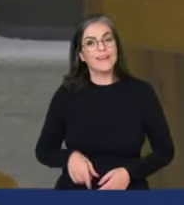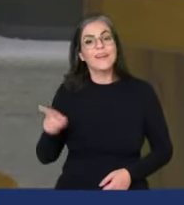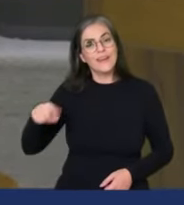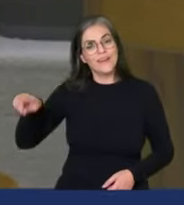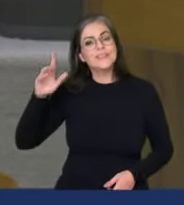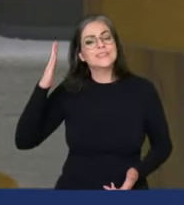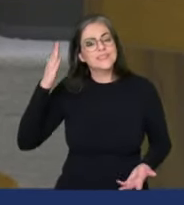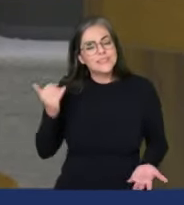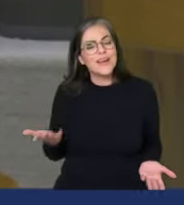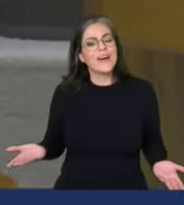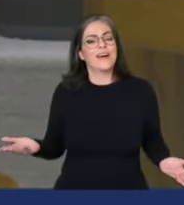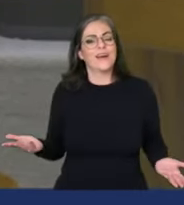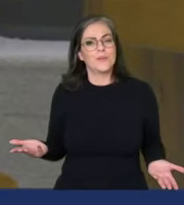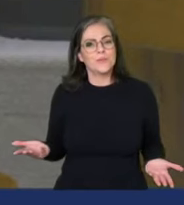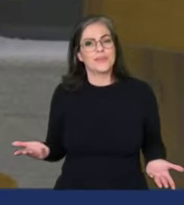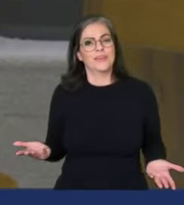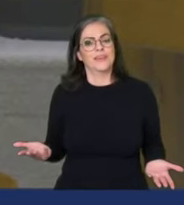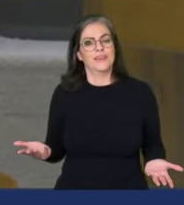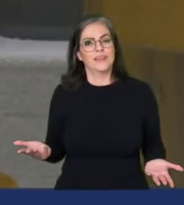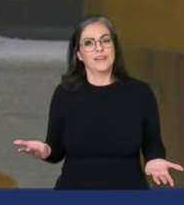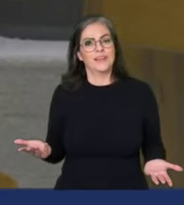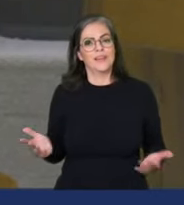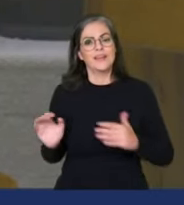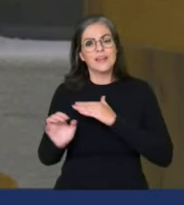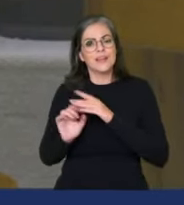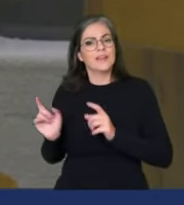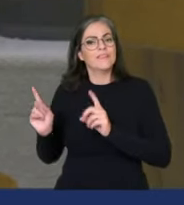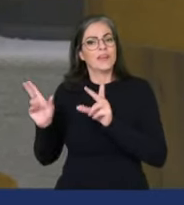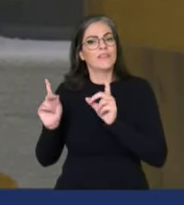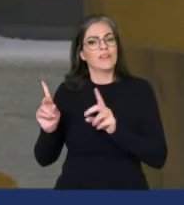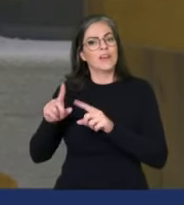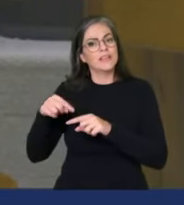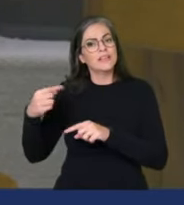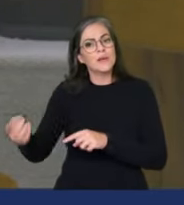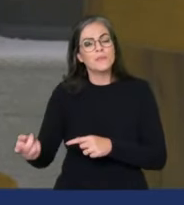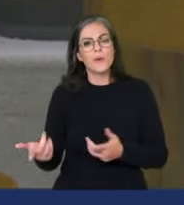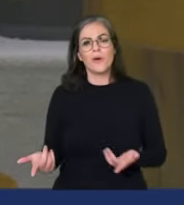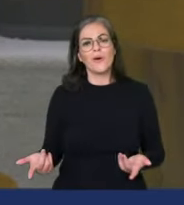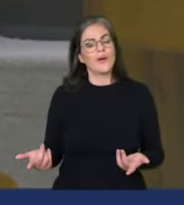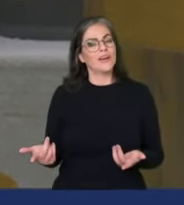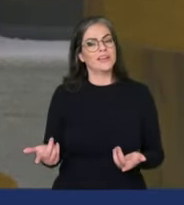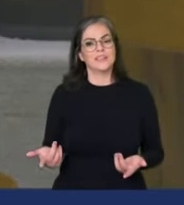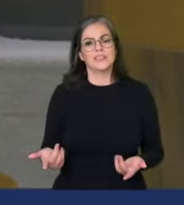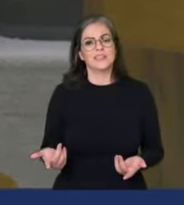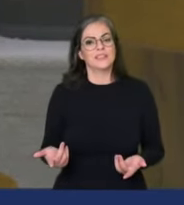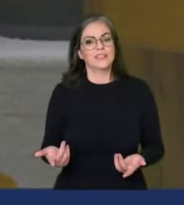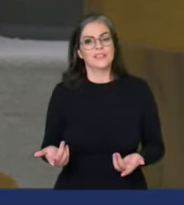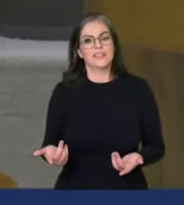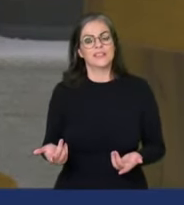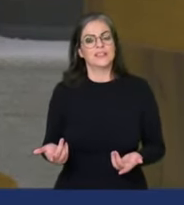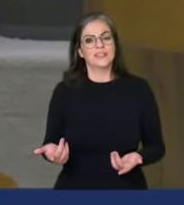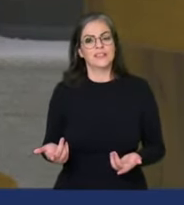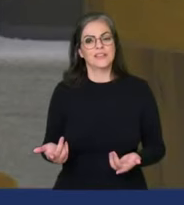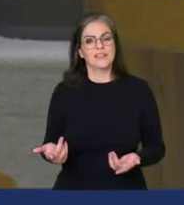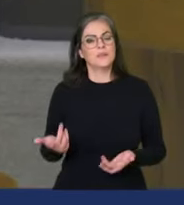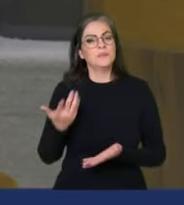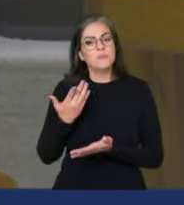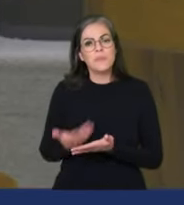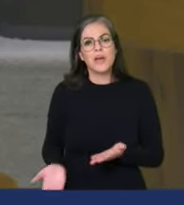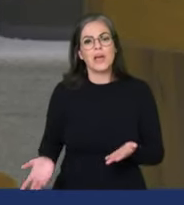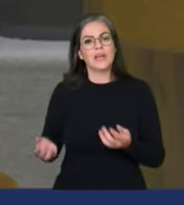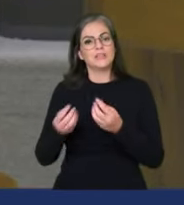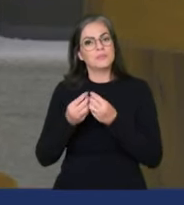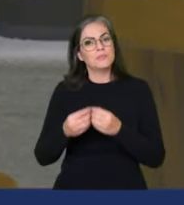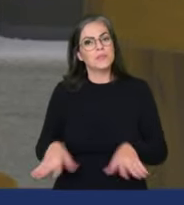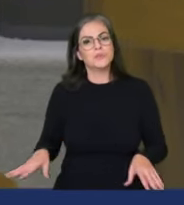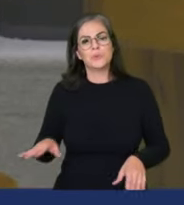à conclusão que privatização tem sempre um mantra em setores de infraestrutura: desabastecimento, mau